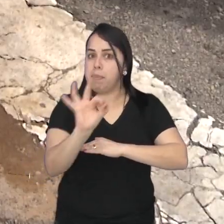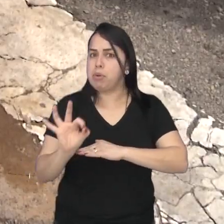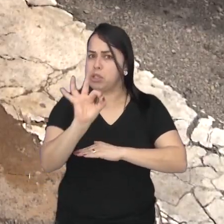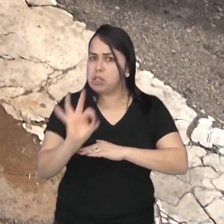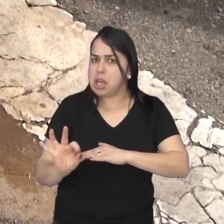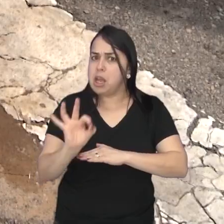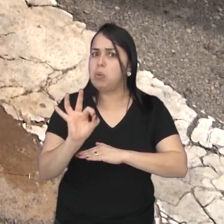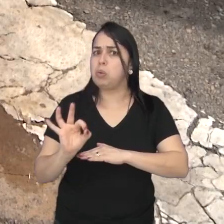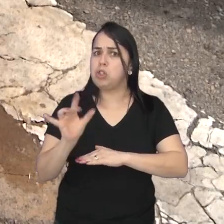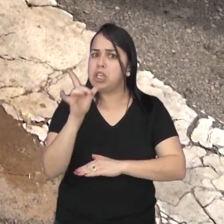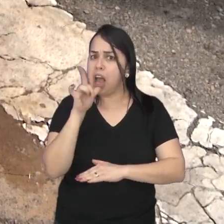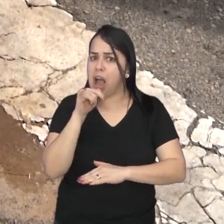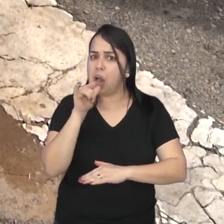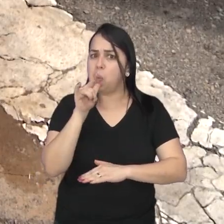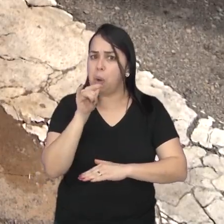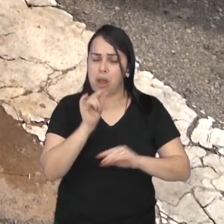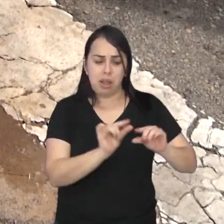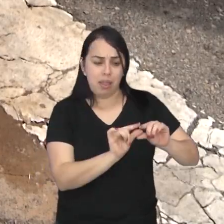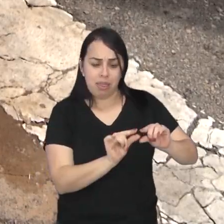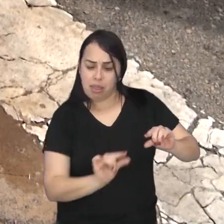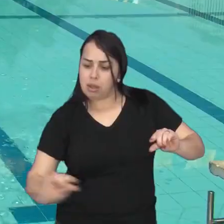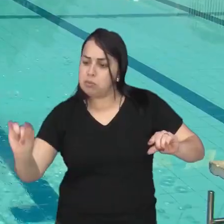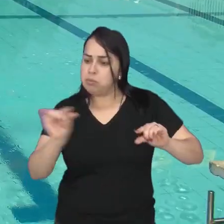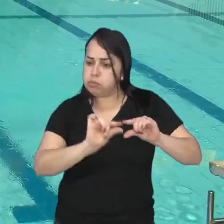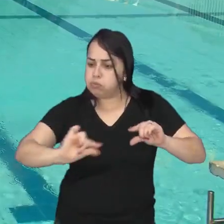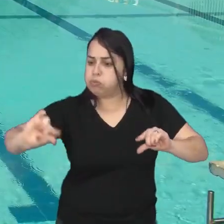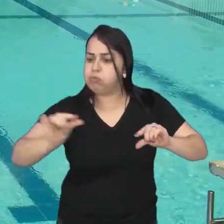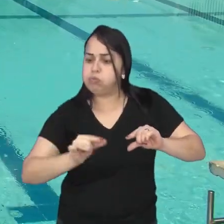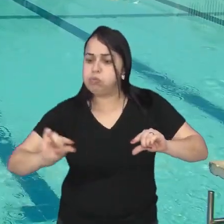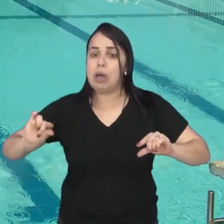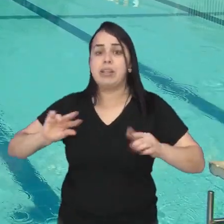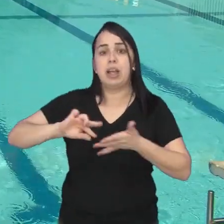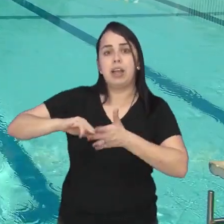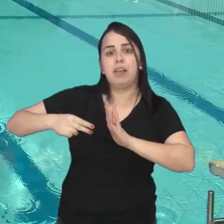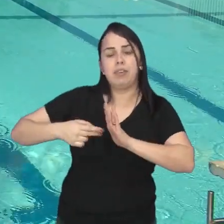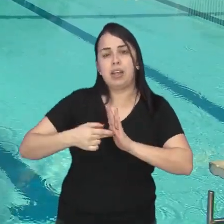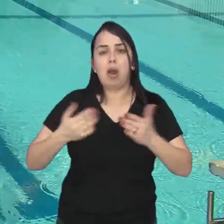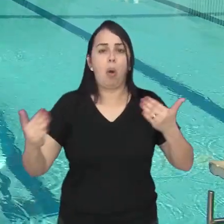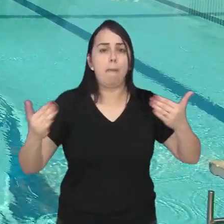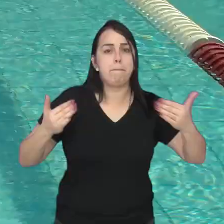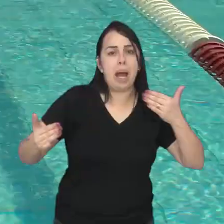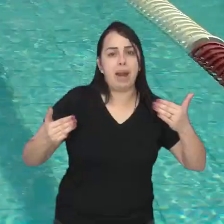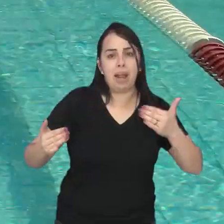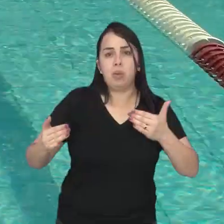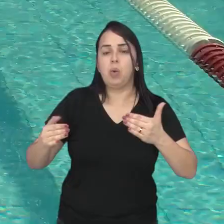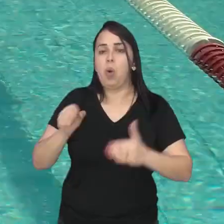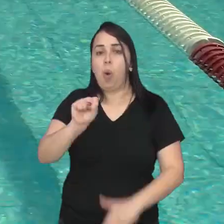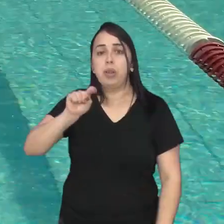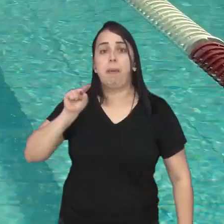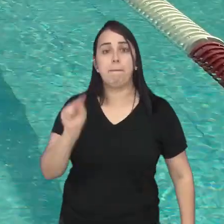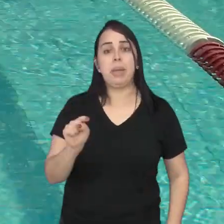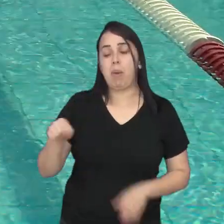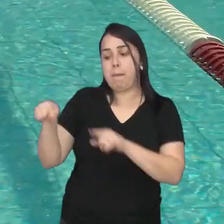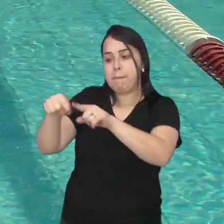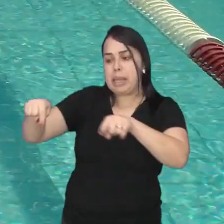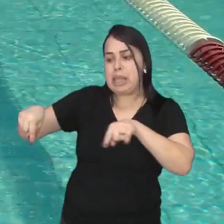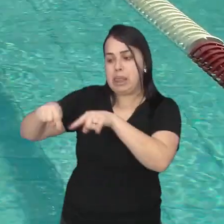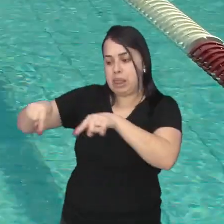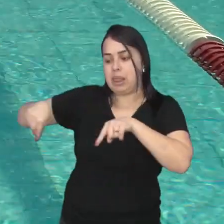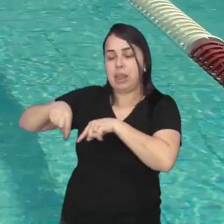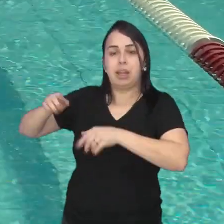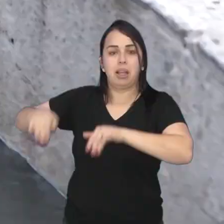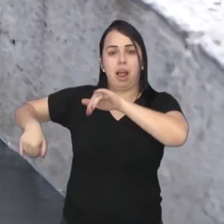toda a água no processo de distribuição. Isso equivale ao volume de quase 8.000